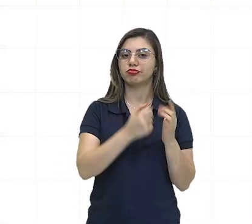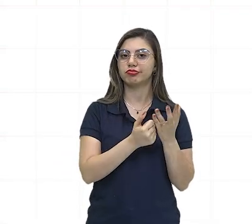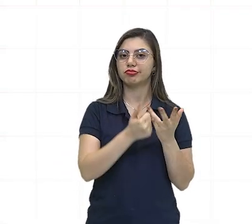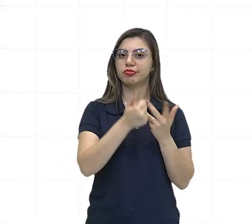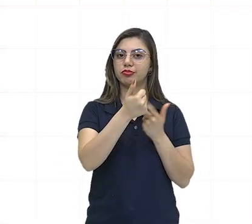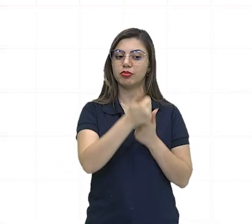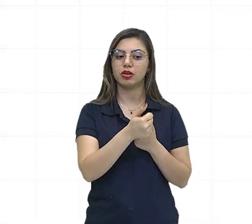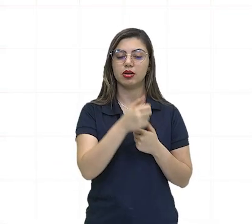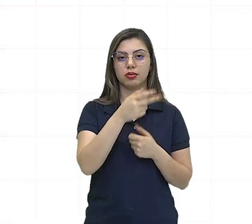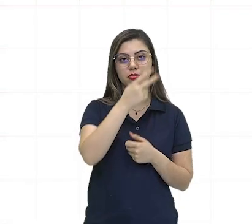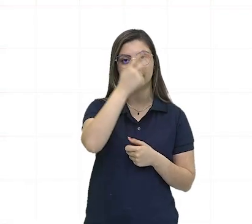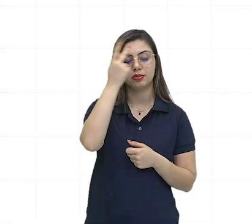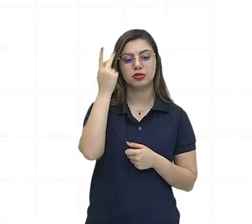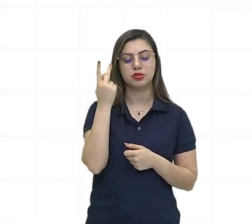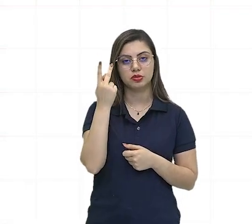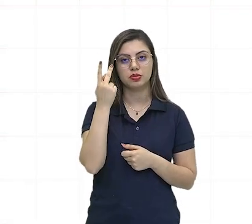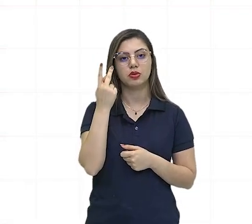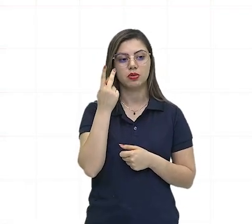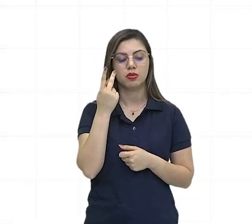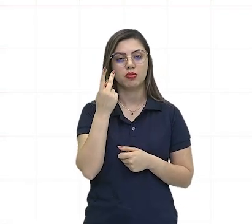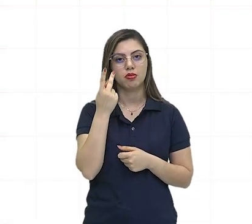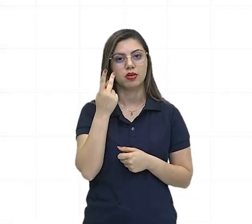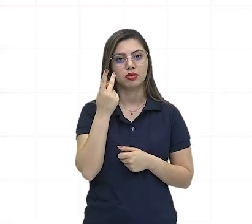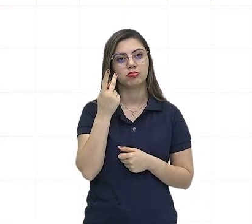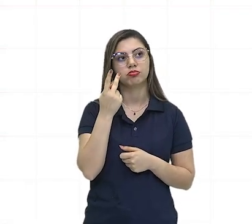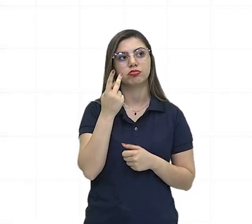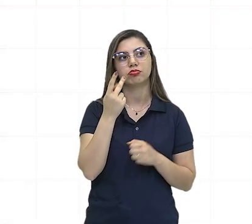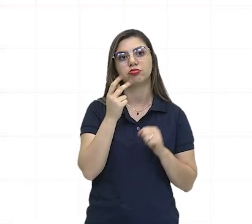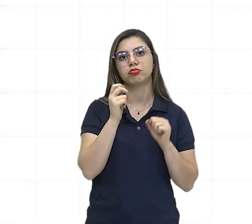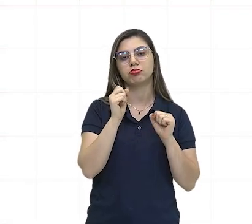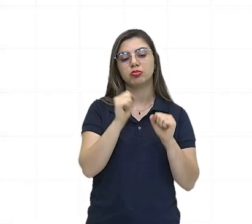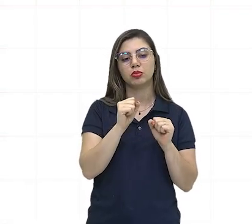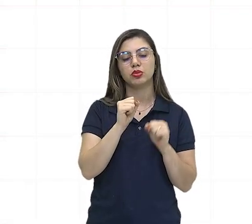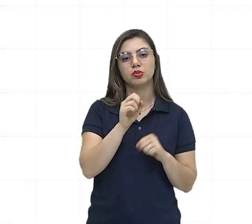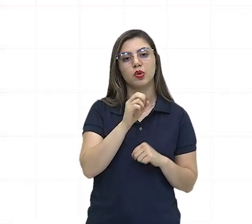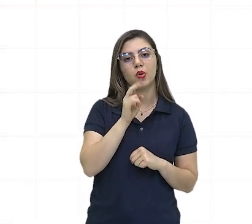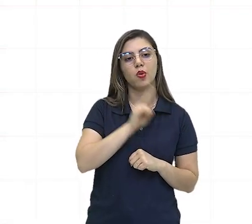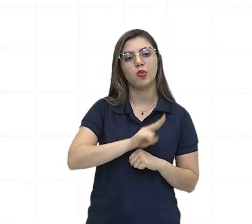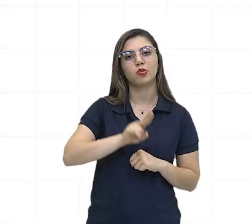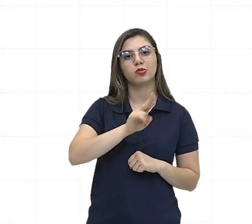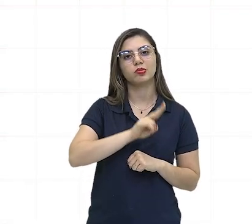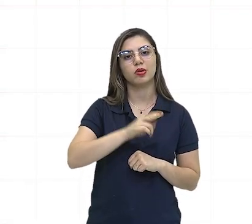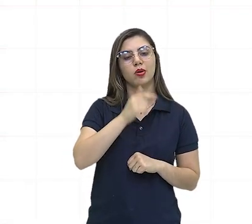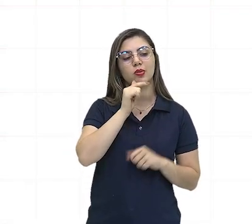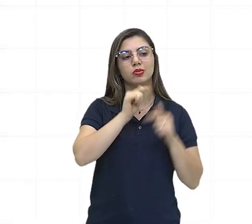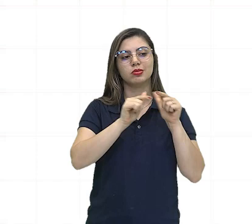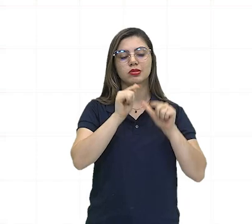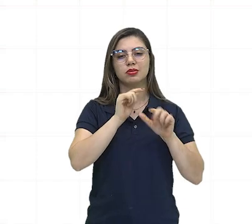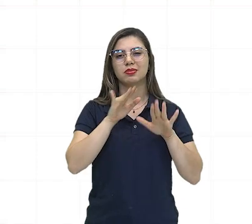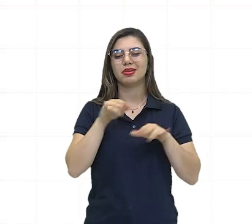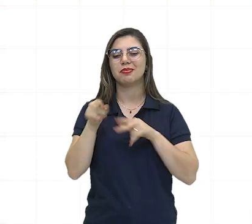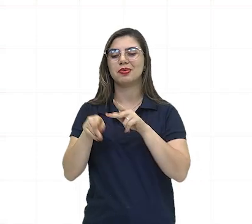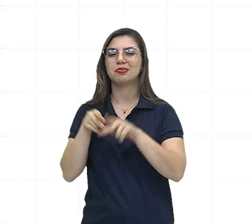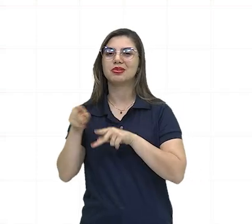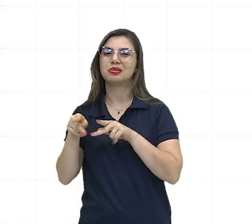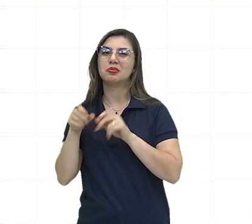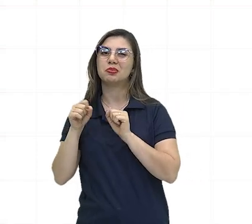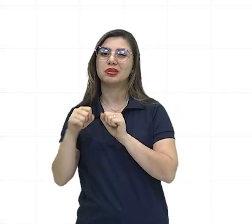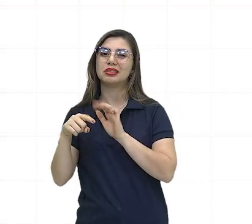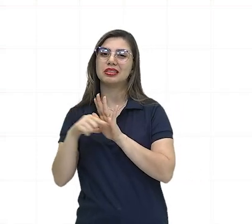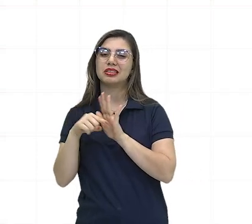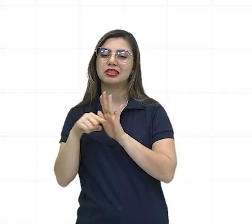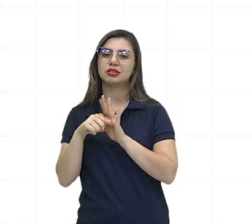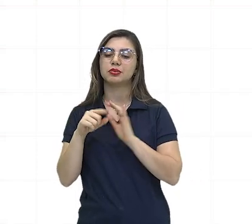para o agricultor, mas que acaba se tornando uma desvantagem, né, para as populações, digamos assim, é em relação